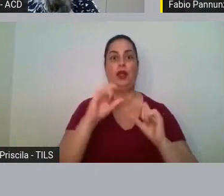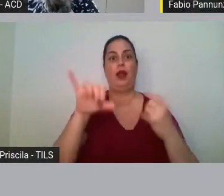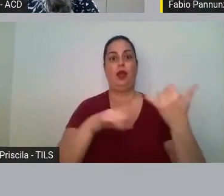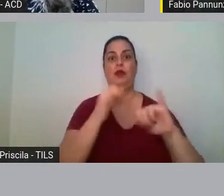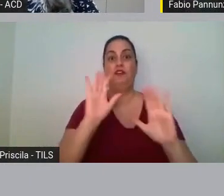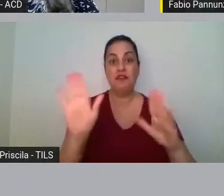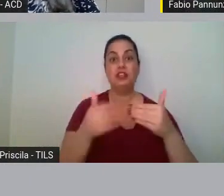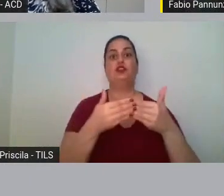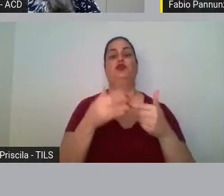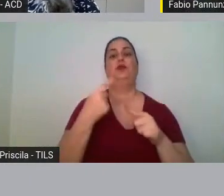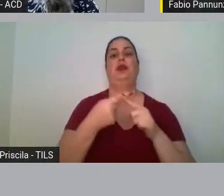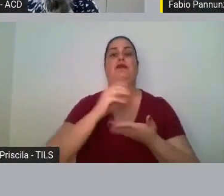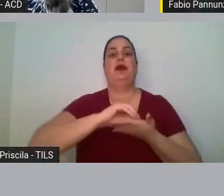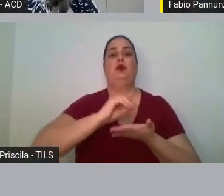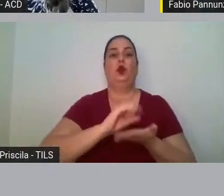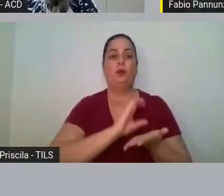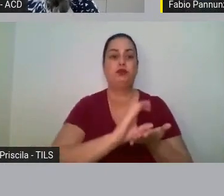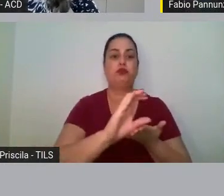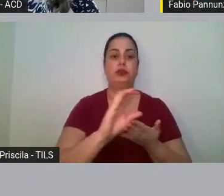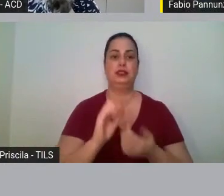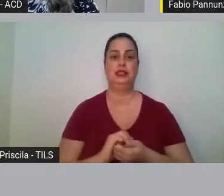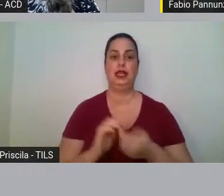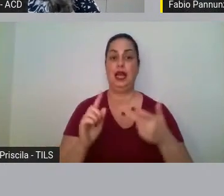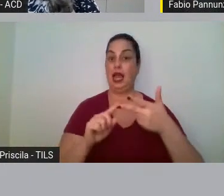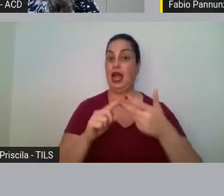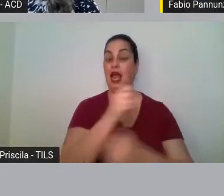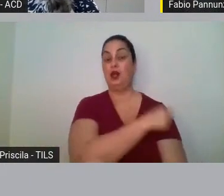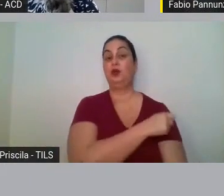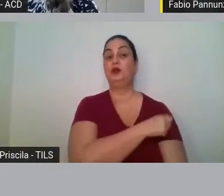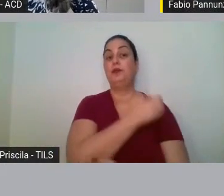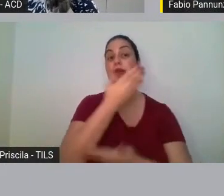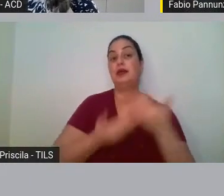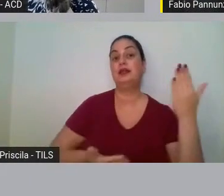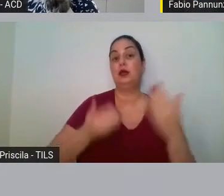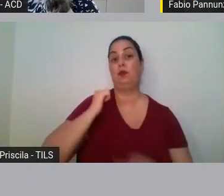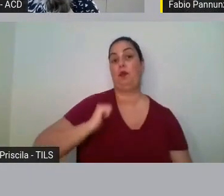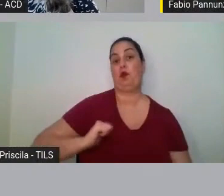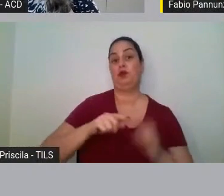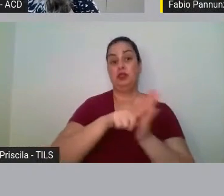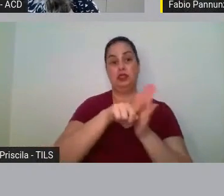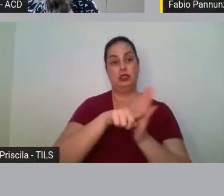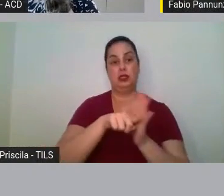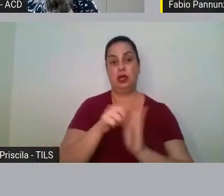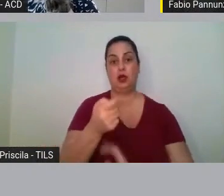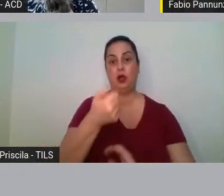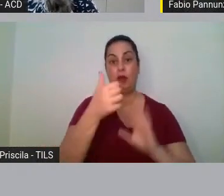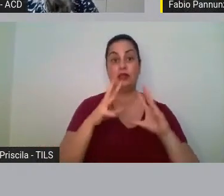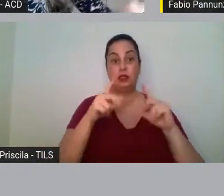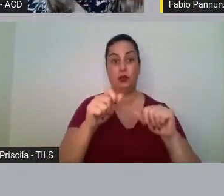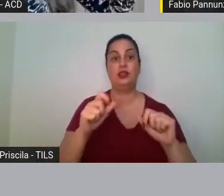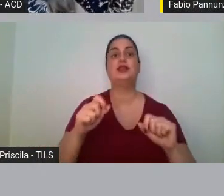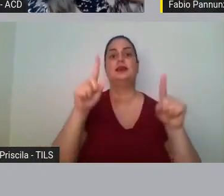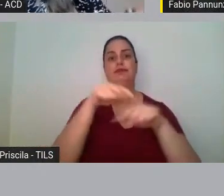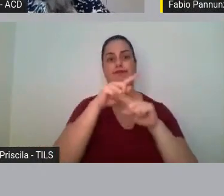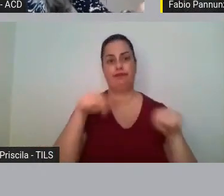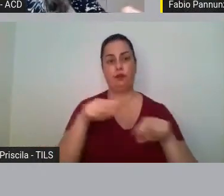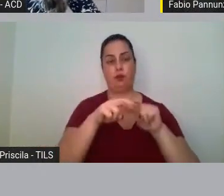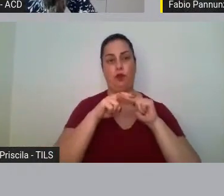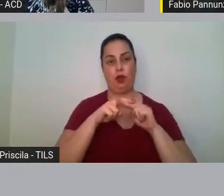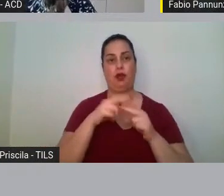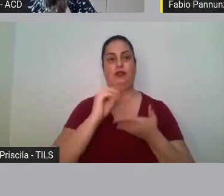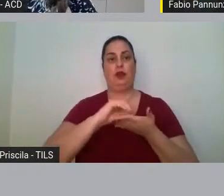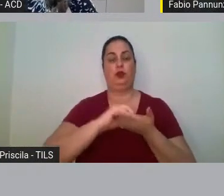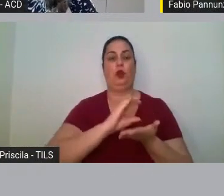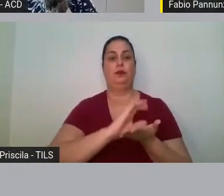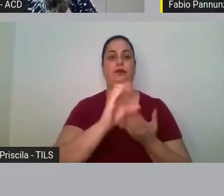verba, aqueles que perderam as bolsas de pesquisa, quase todas foram cortadas no Brasil por falta de verba. O Instituto